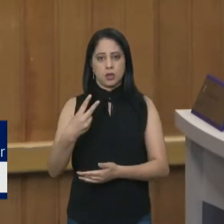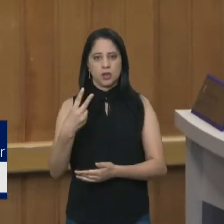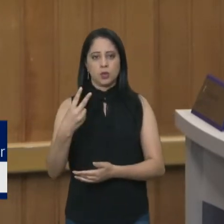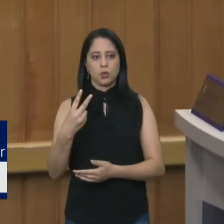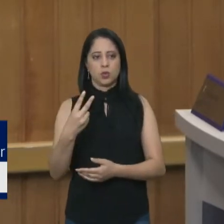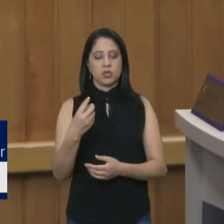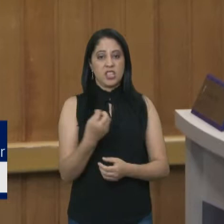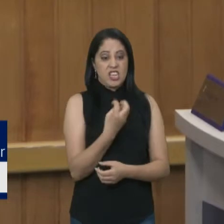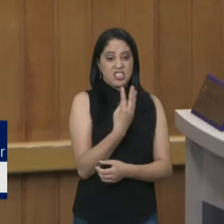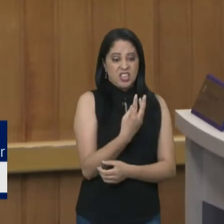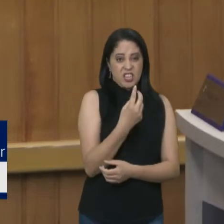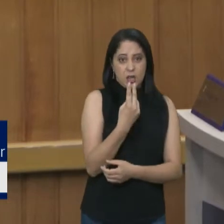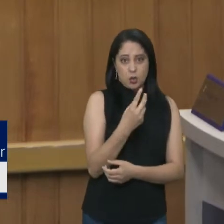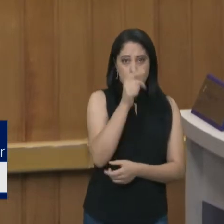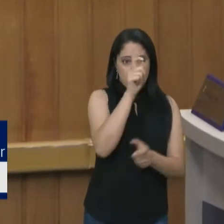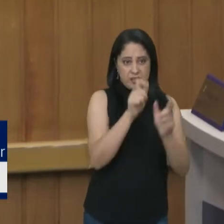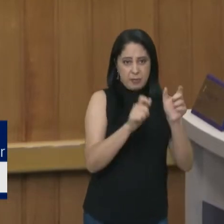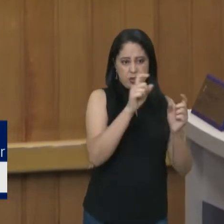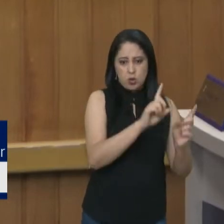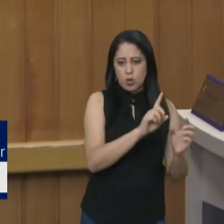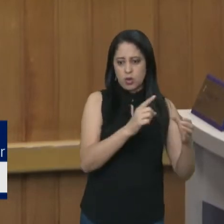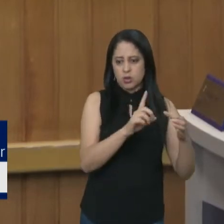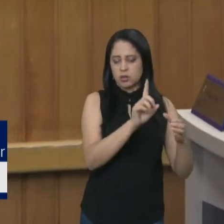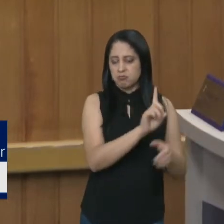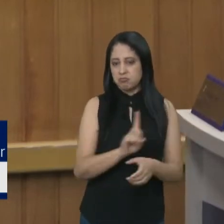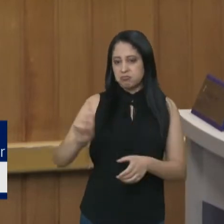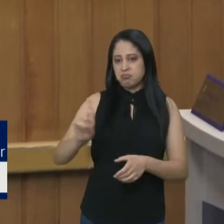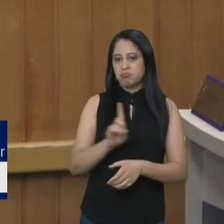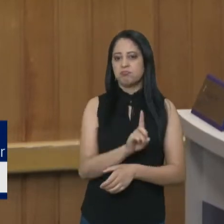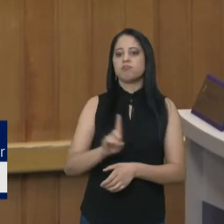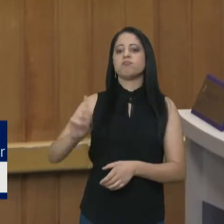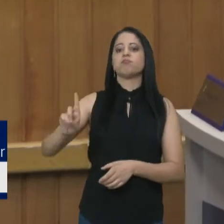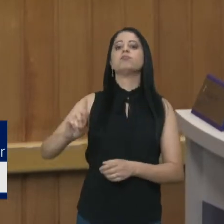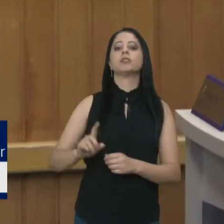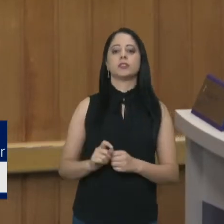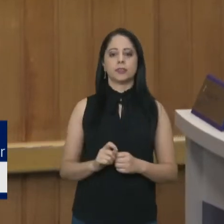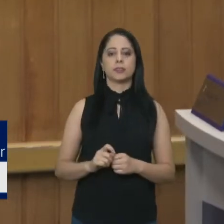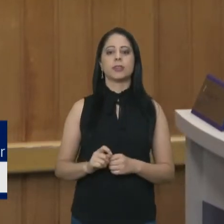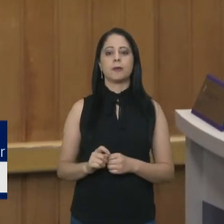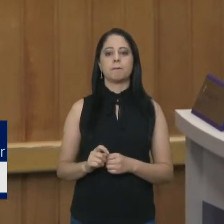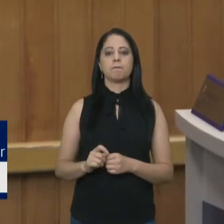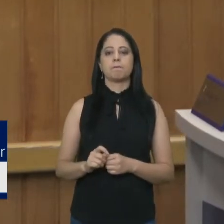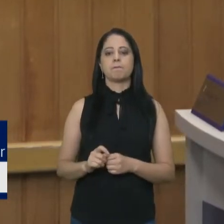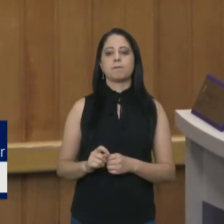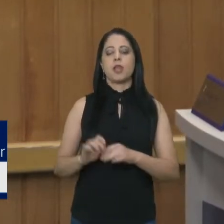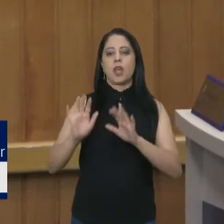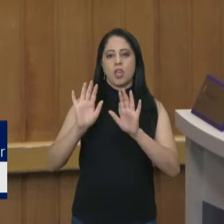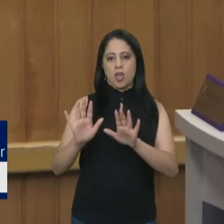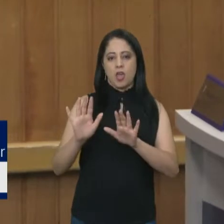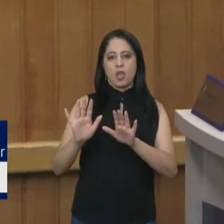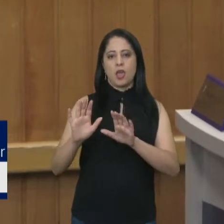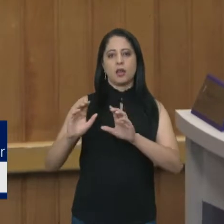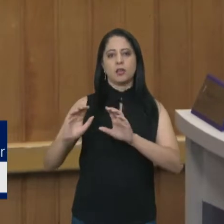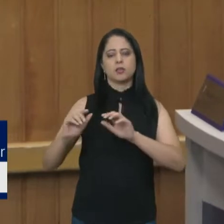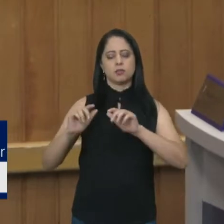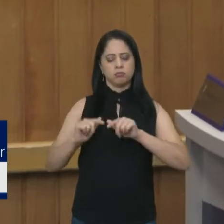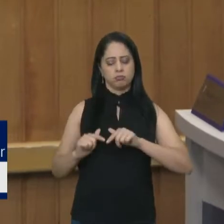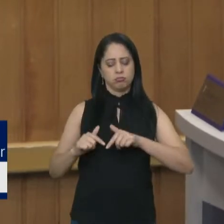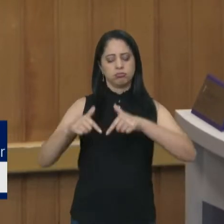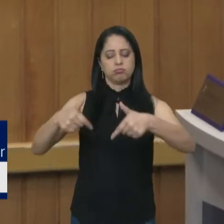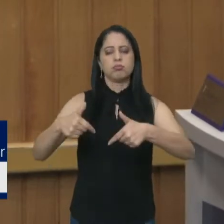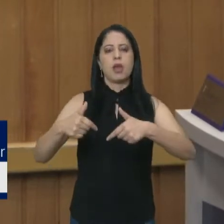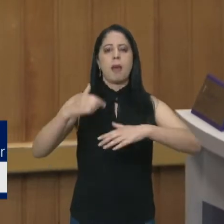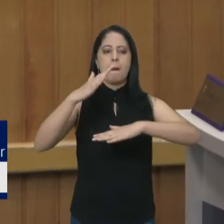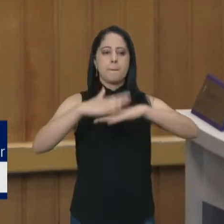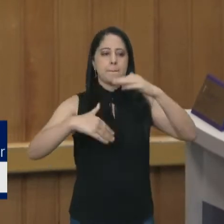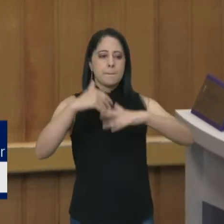companheiros. Abria-se assim a oportunidade para muitos homens e mulheres para dispor do seu tempo em prol da comunidade para a prática do